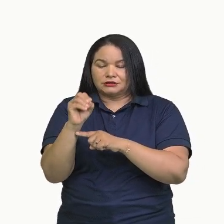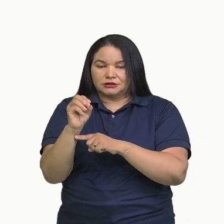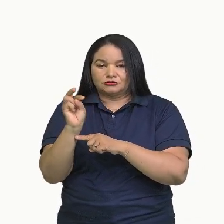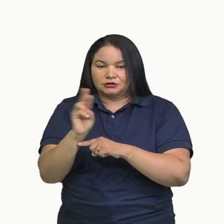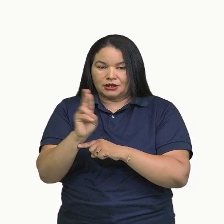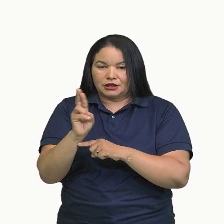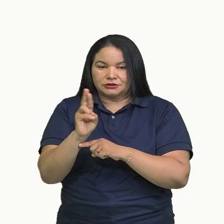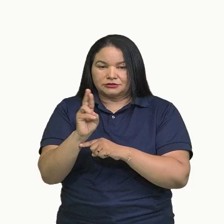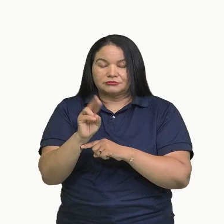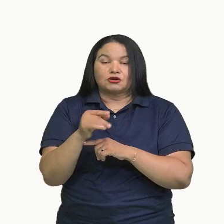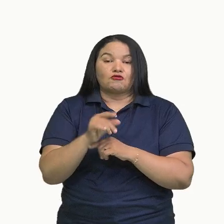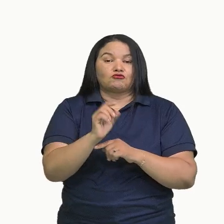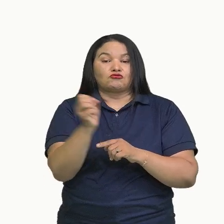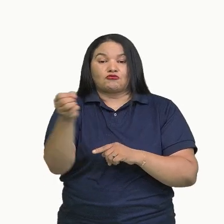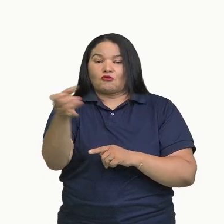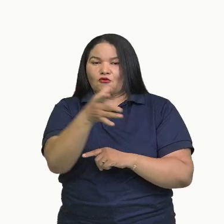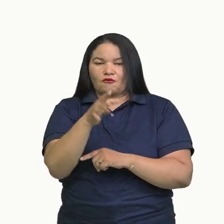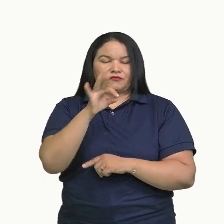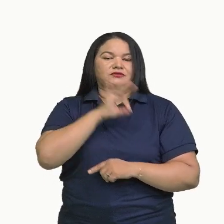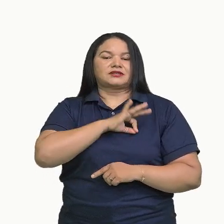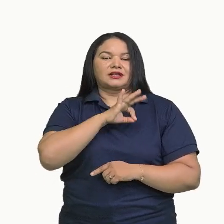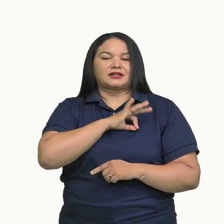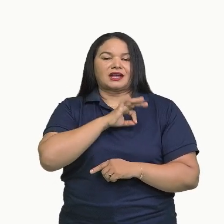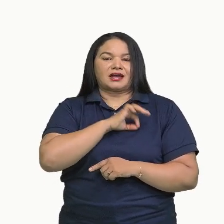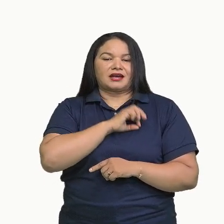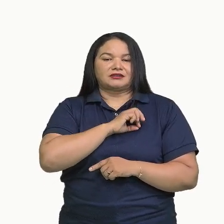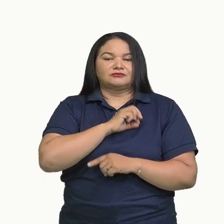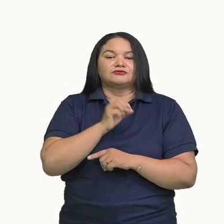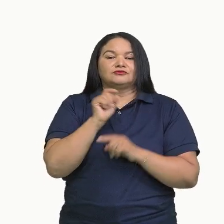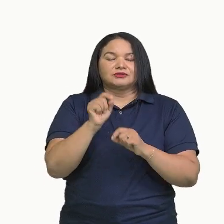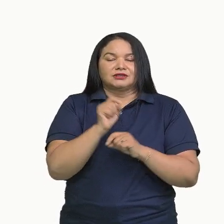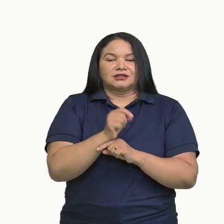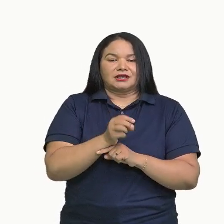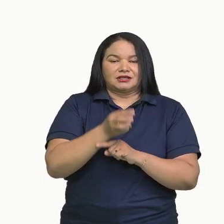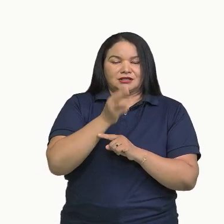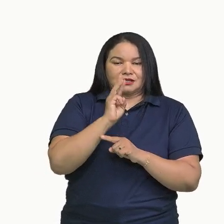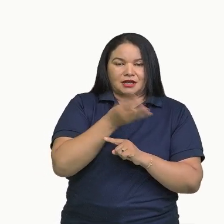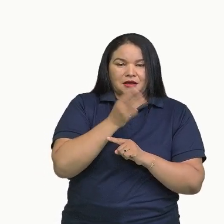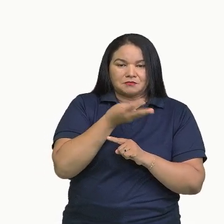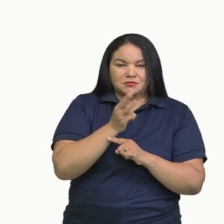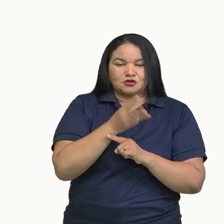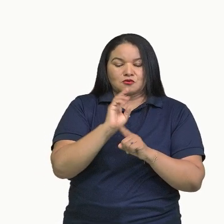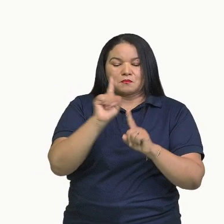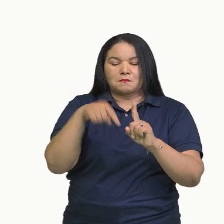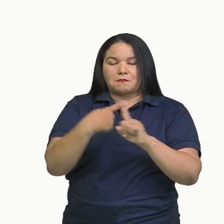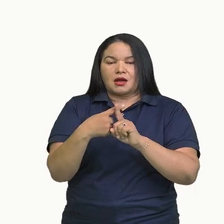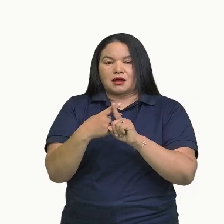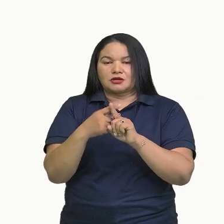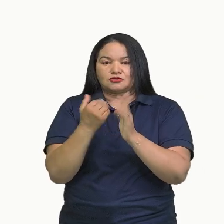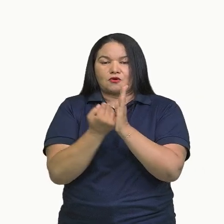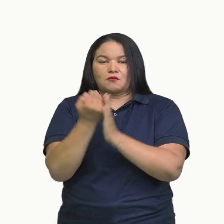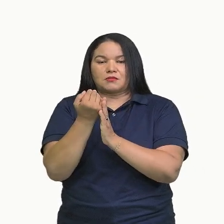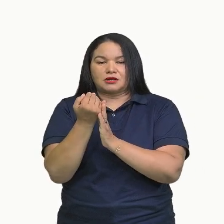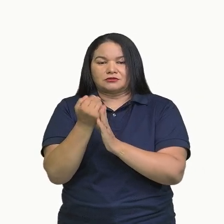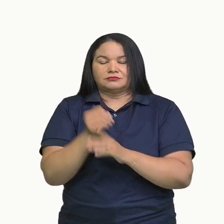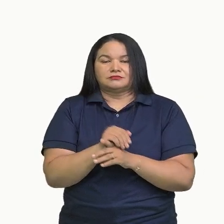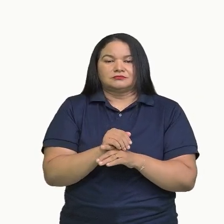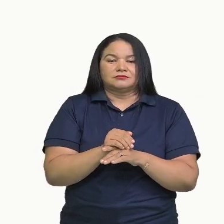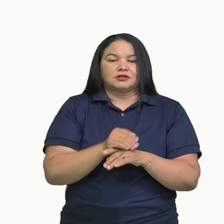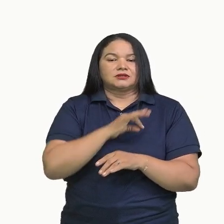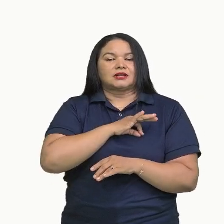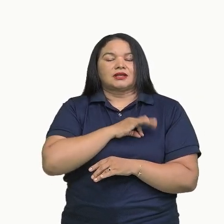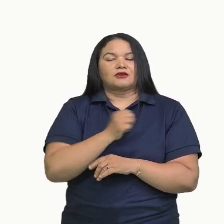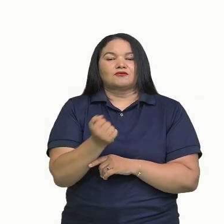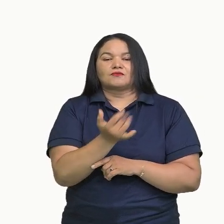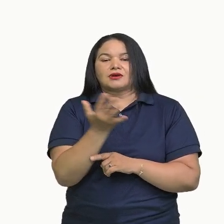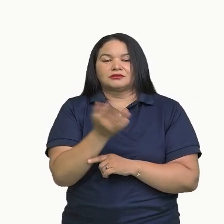Então, o novo salário aí vai ser o salário atual mais o aumento. O salário atual é de